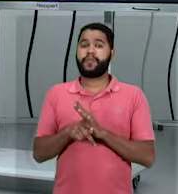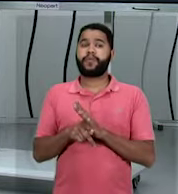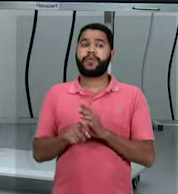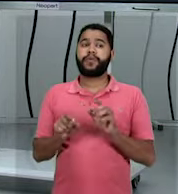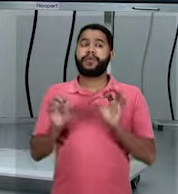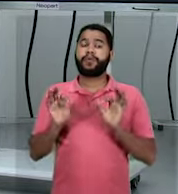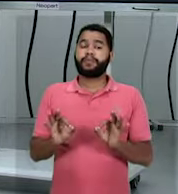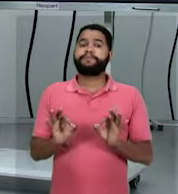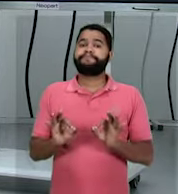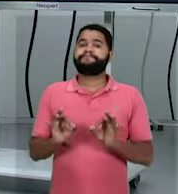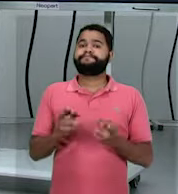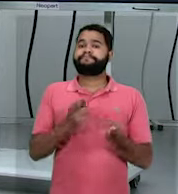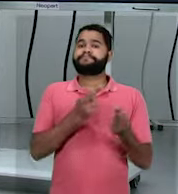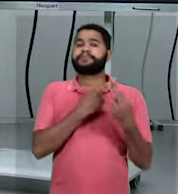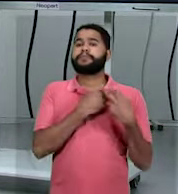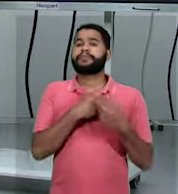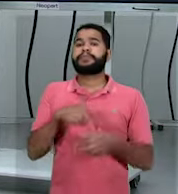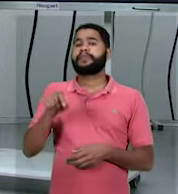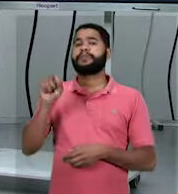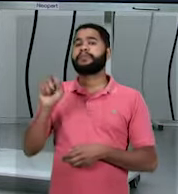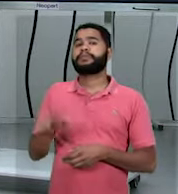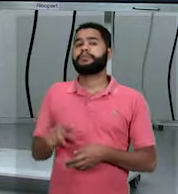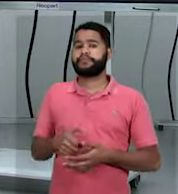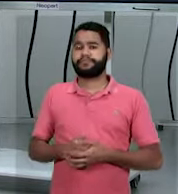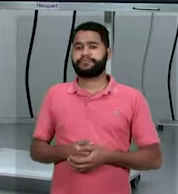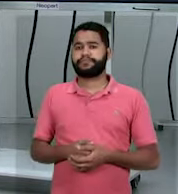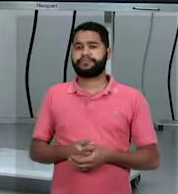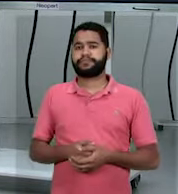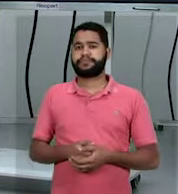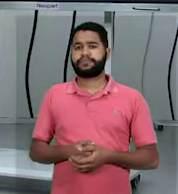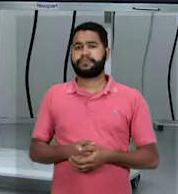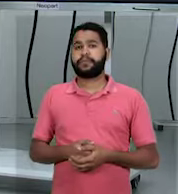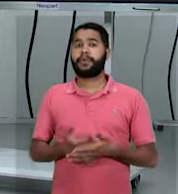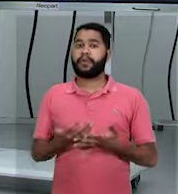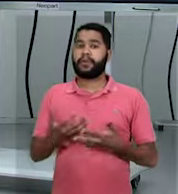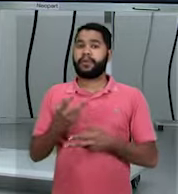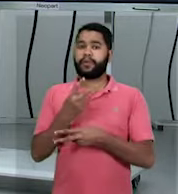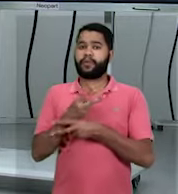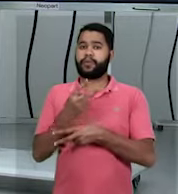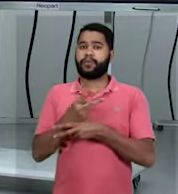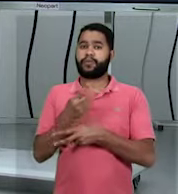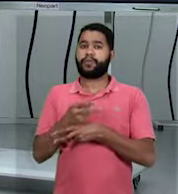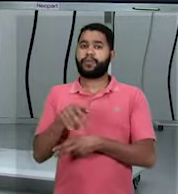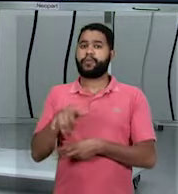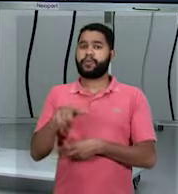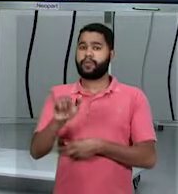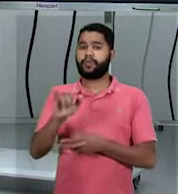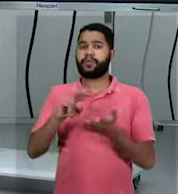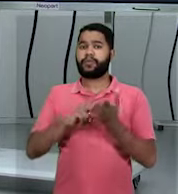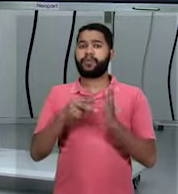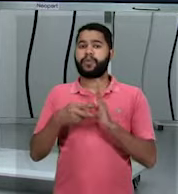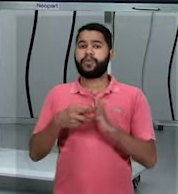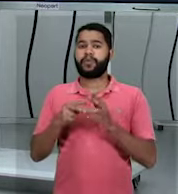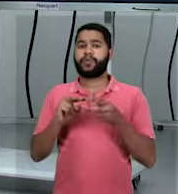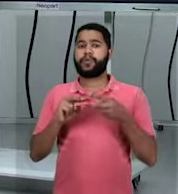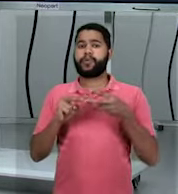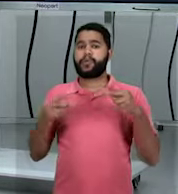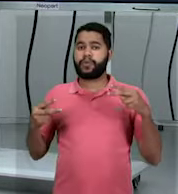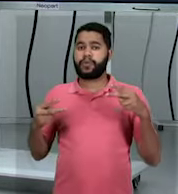ser responsável, quem que vai ser responsável por ele? Vai ser o cromossomo Y, ou seja, os